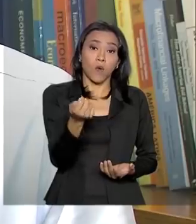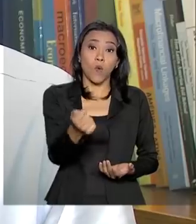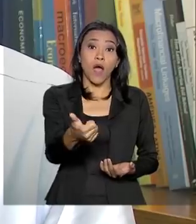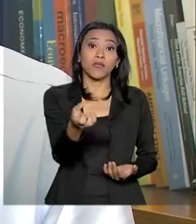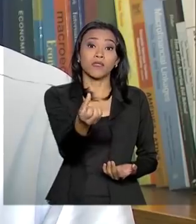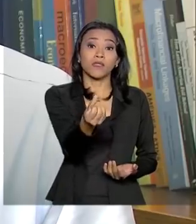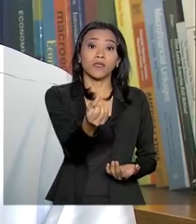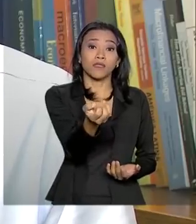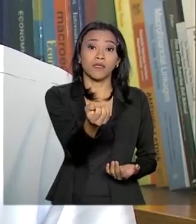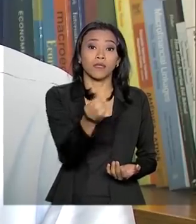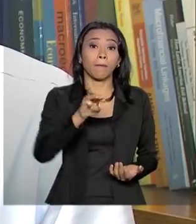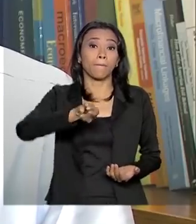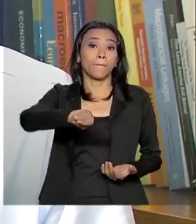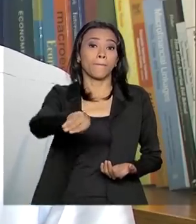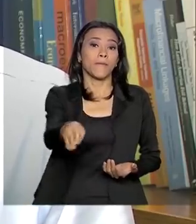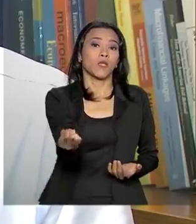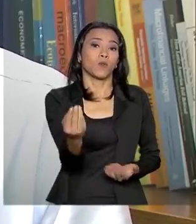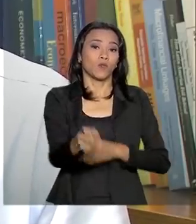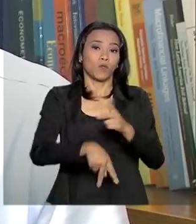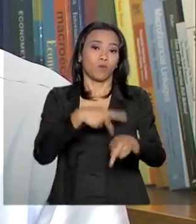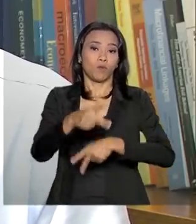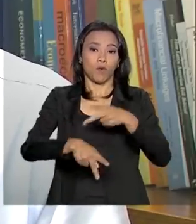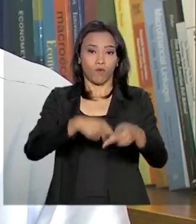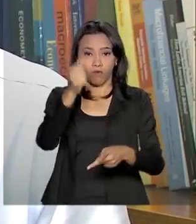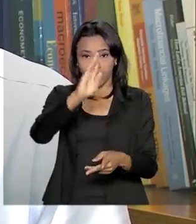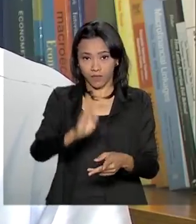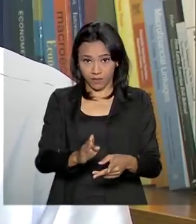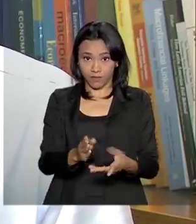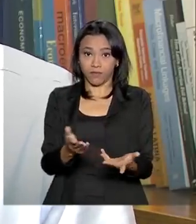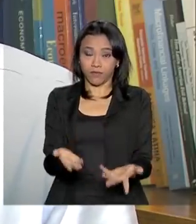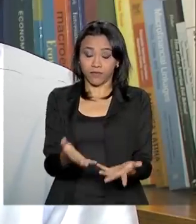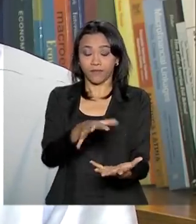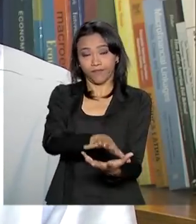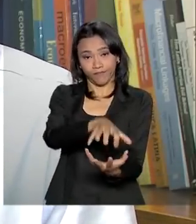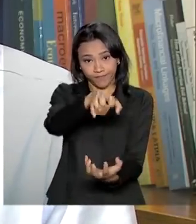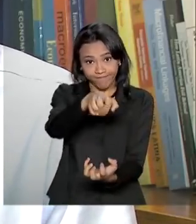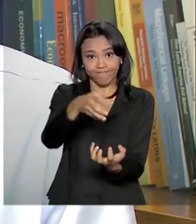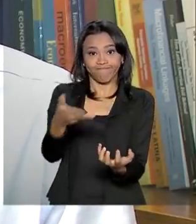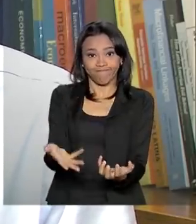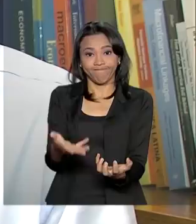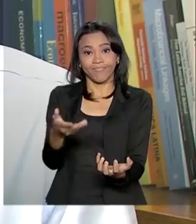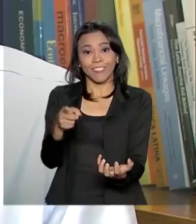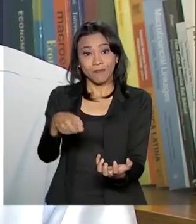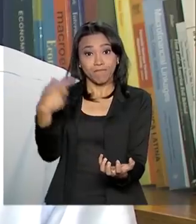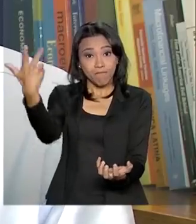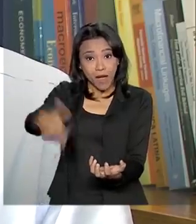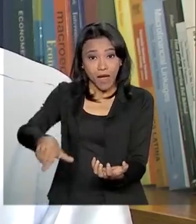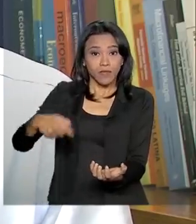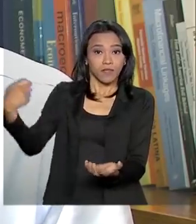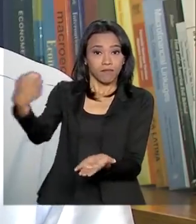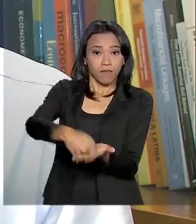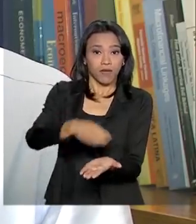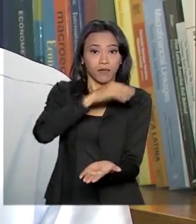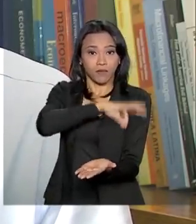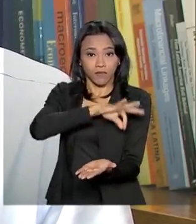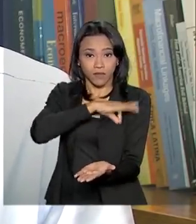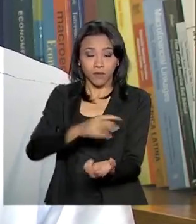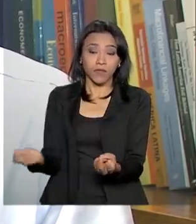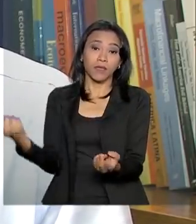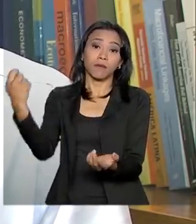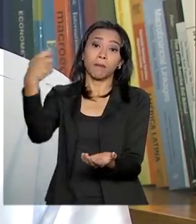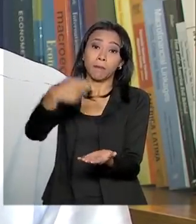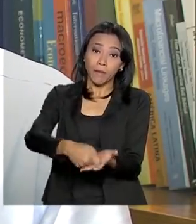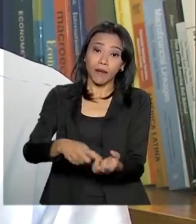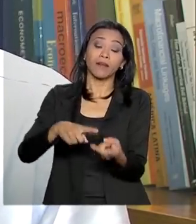60 milhões de brasileiros com 65 anos ou mais, demandando previdência, demandando saúde,